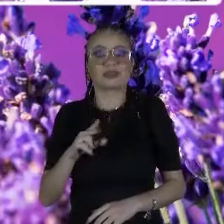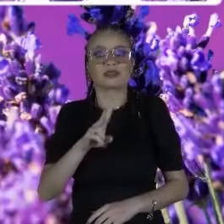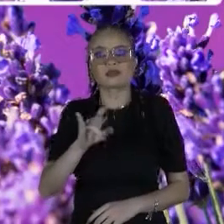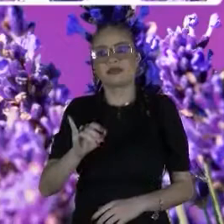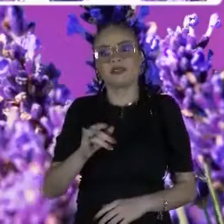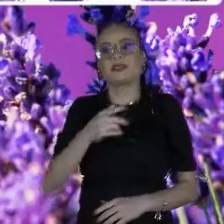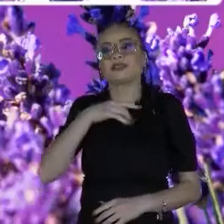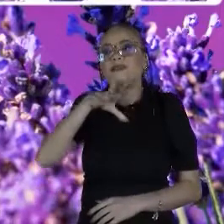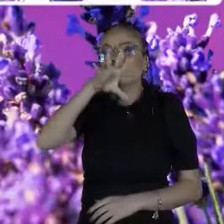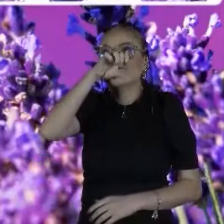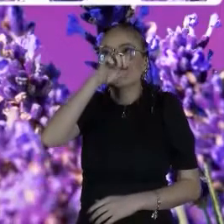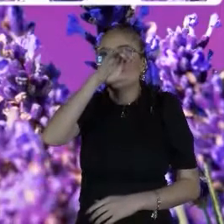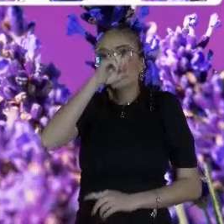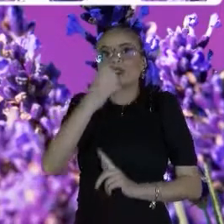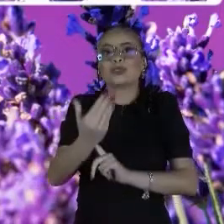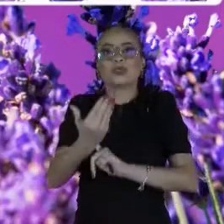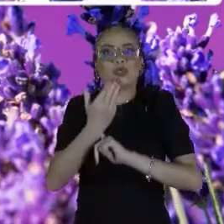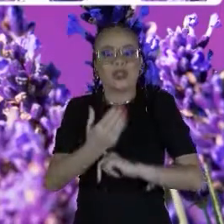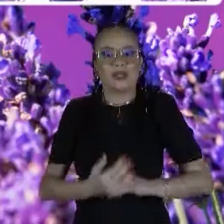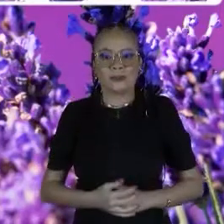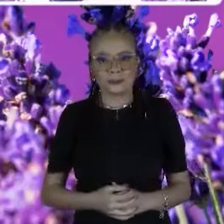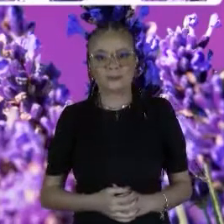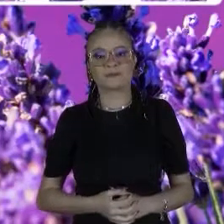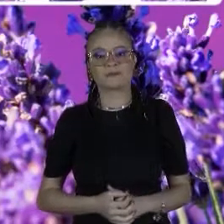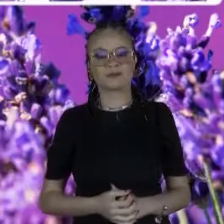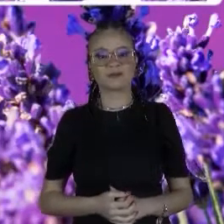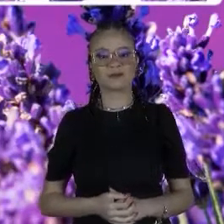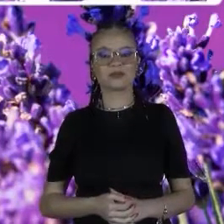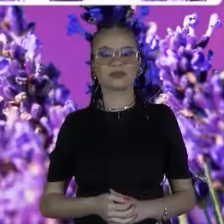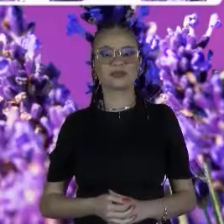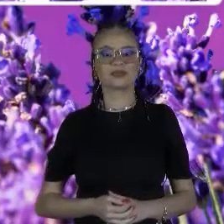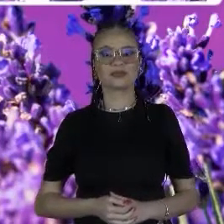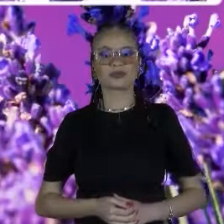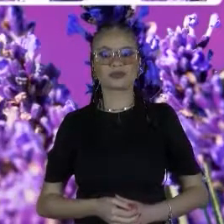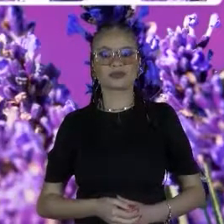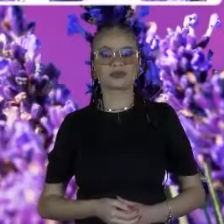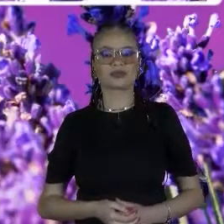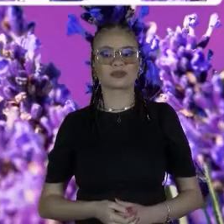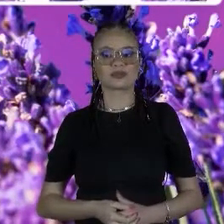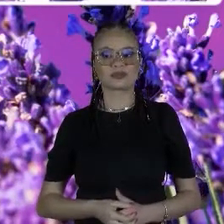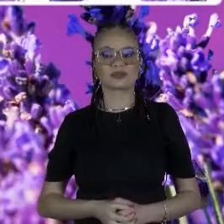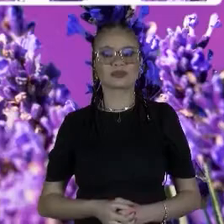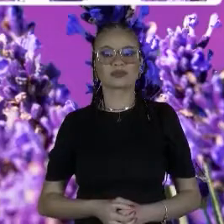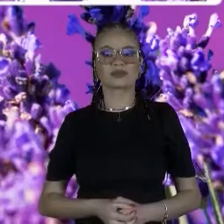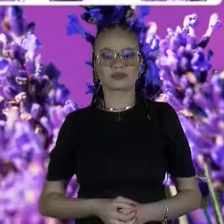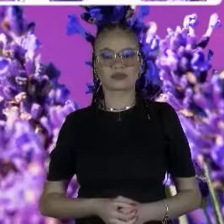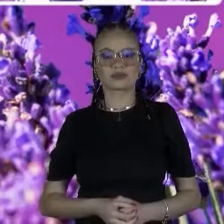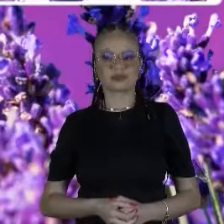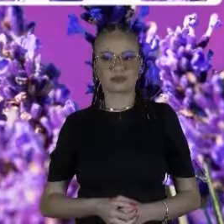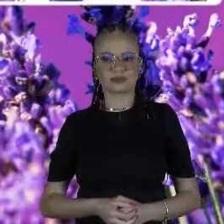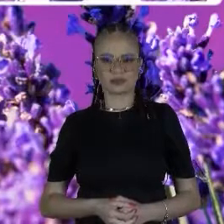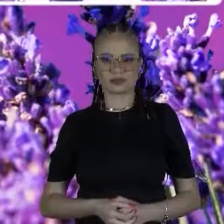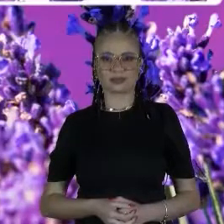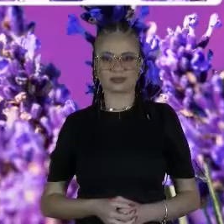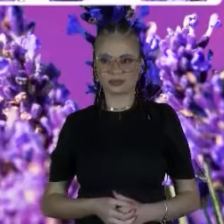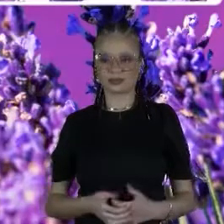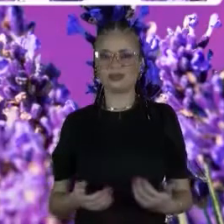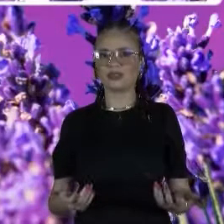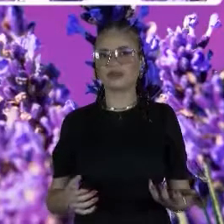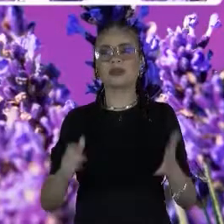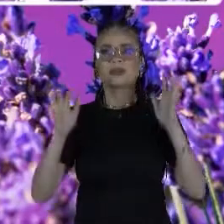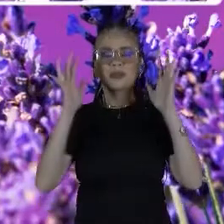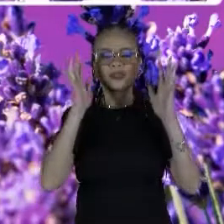inala ele bom então Vamos lá gente Oi e o quê que é né